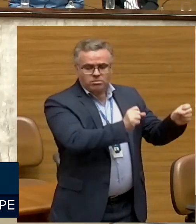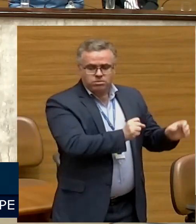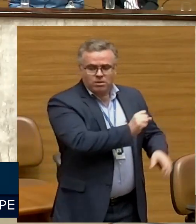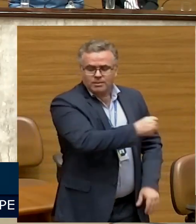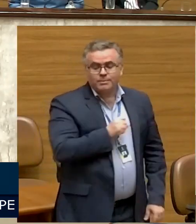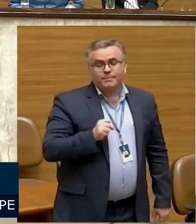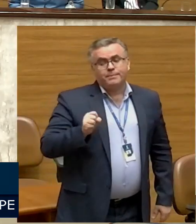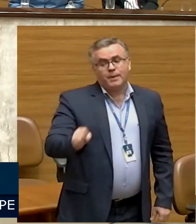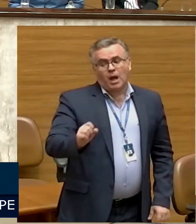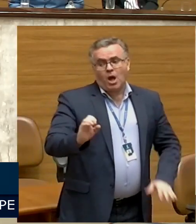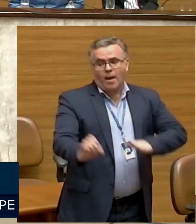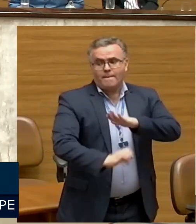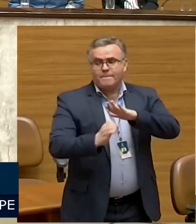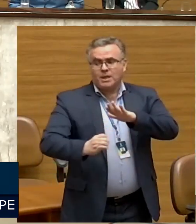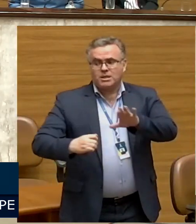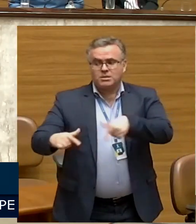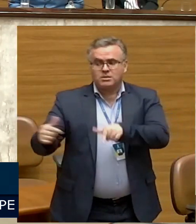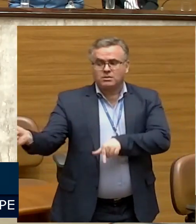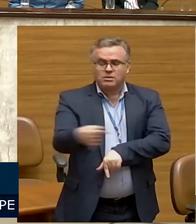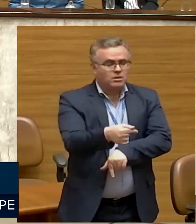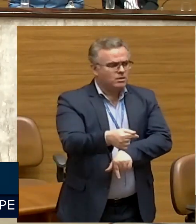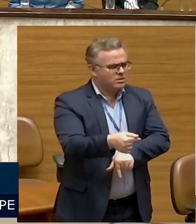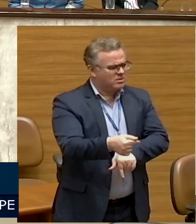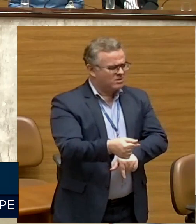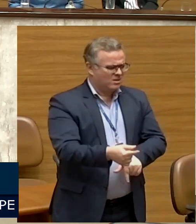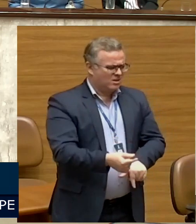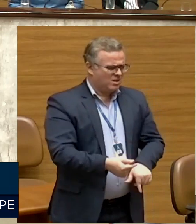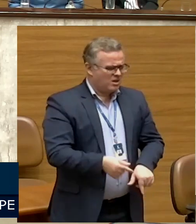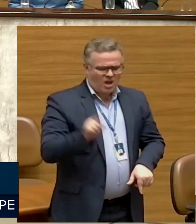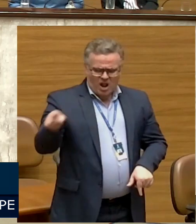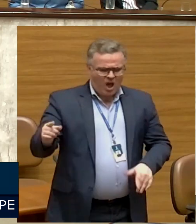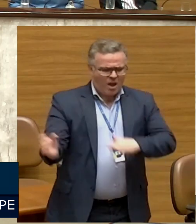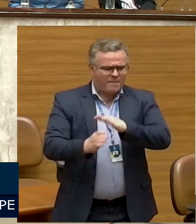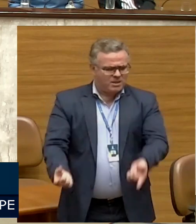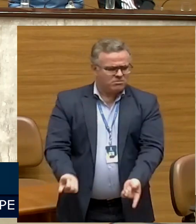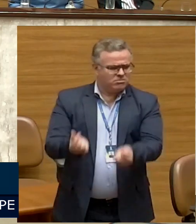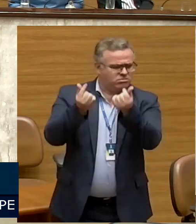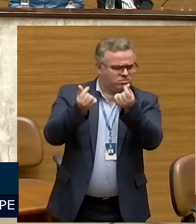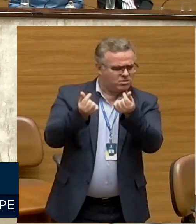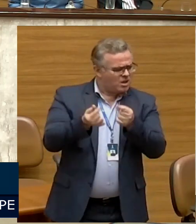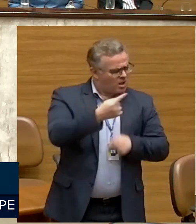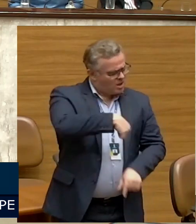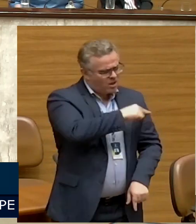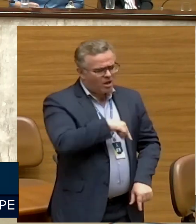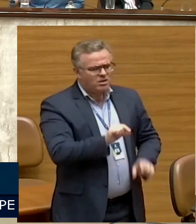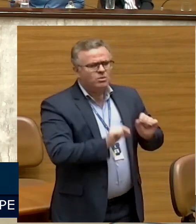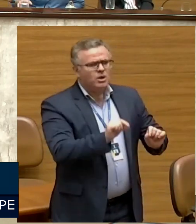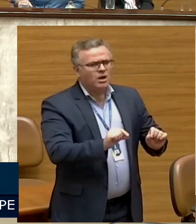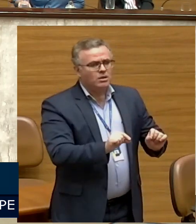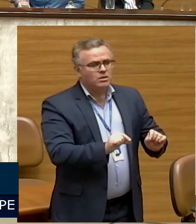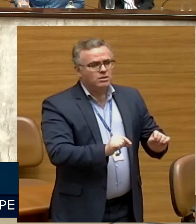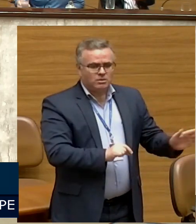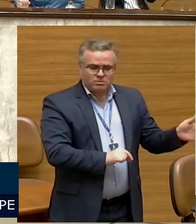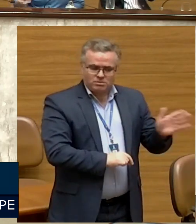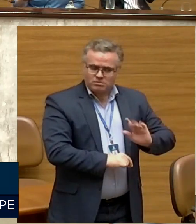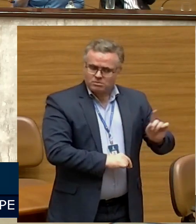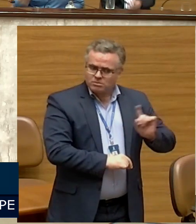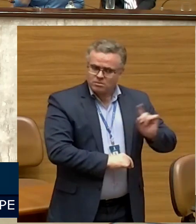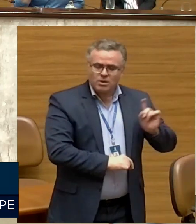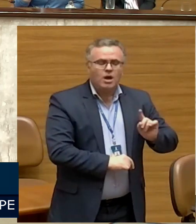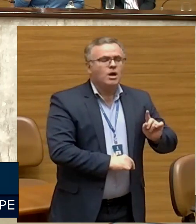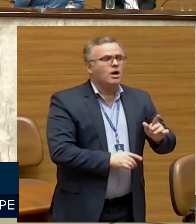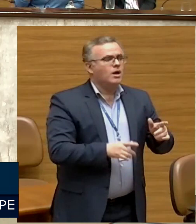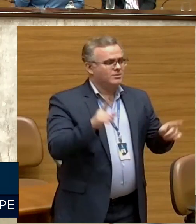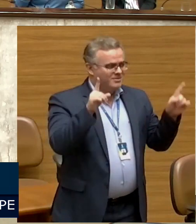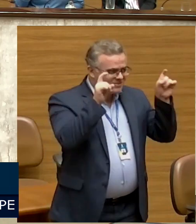empresários para favorecer o grande empresariado e não o serviço público de qualidade, então é complicado. Então